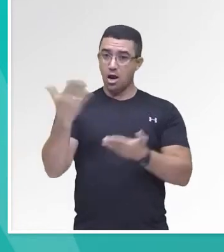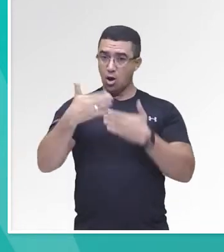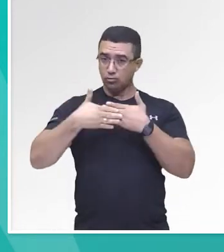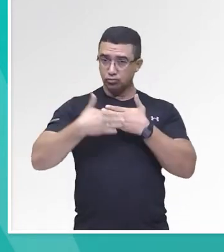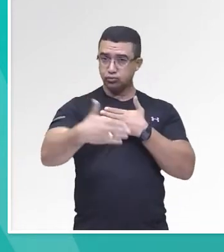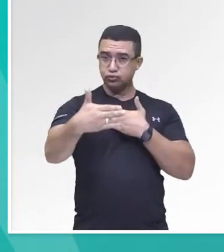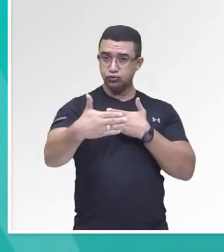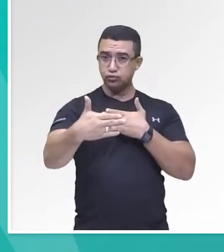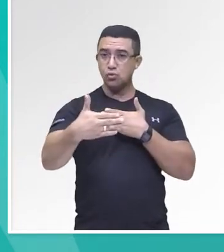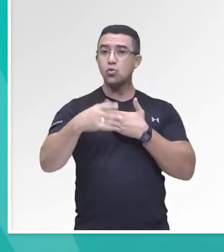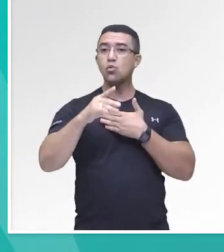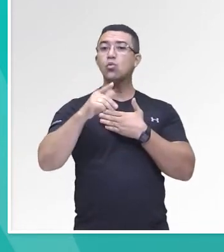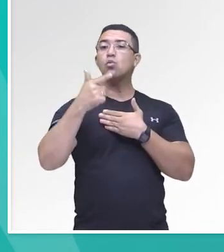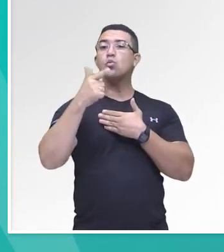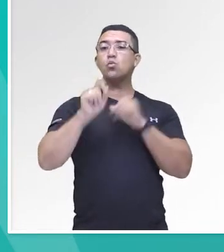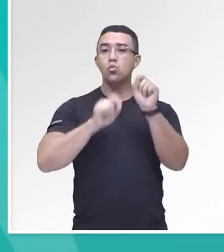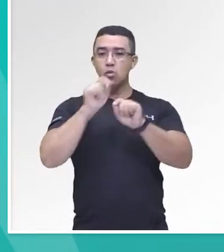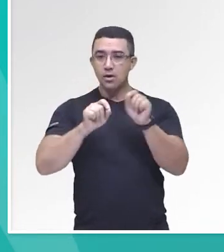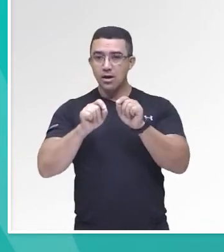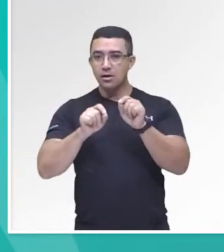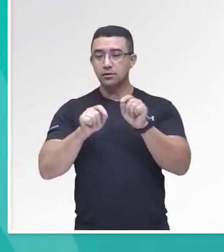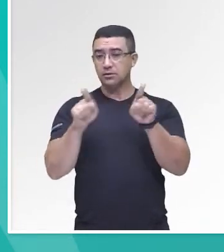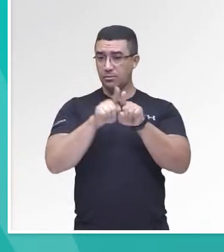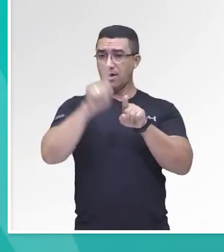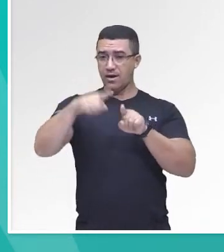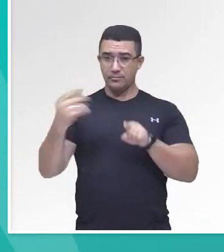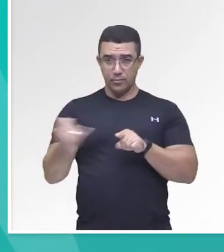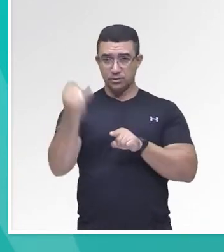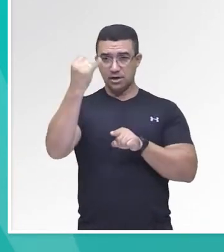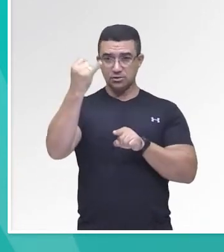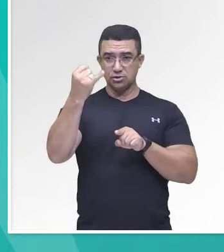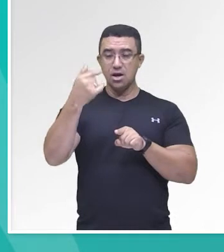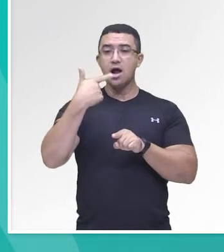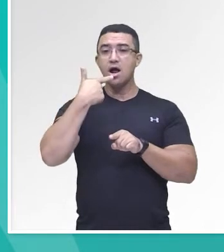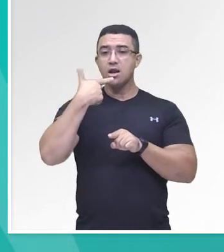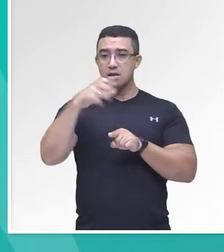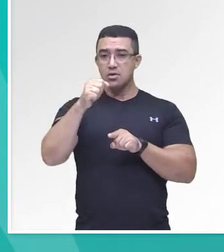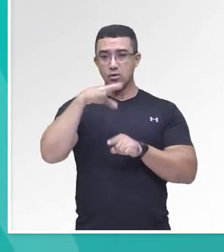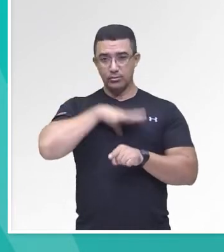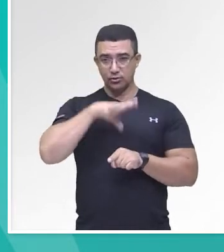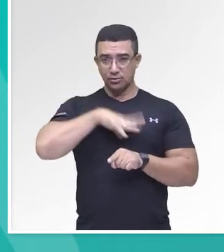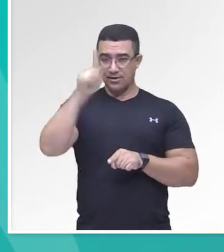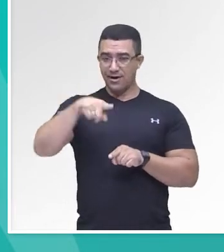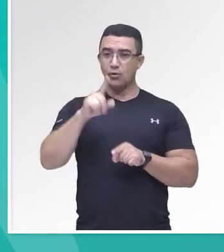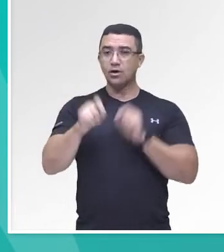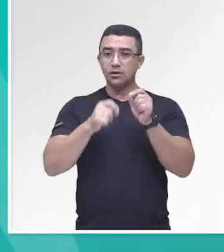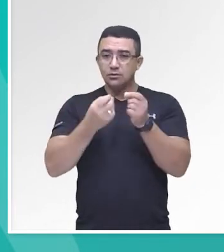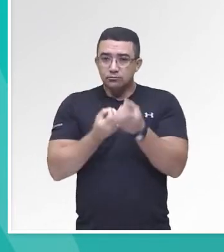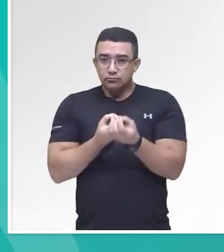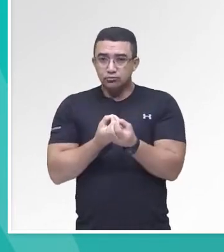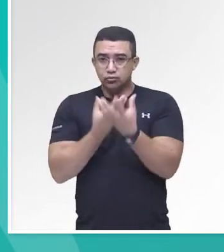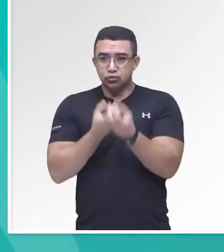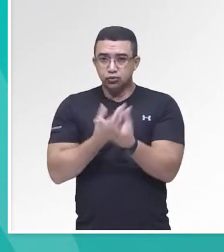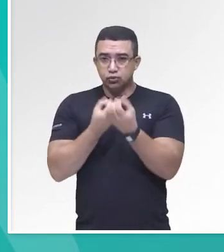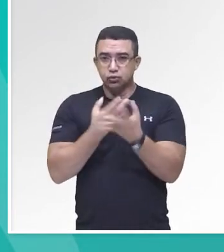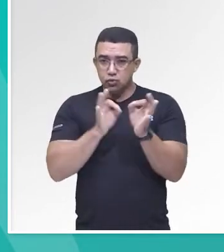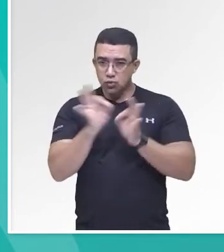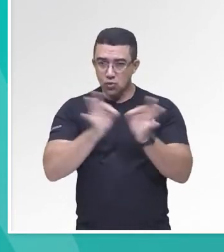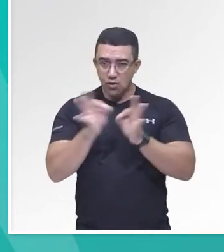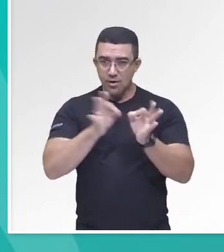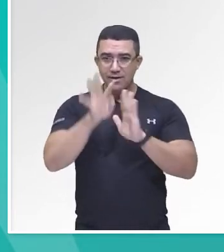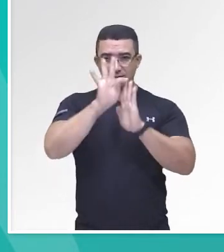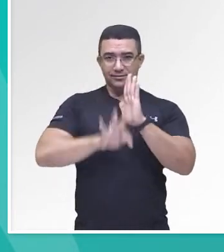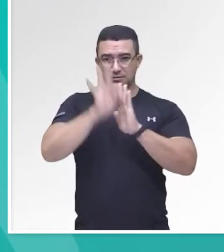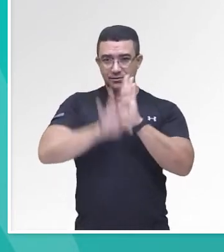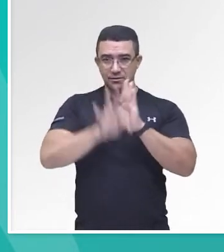dessa outra parte importante da língua portuguesa que tem a ver com construção textual, com questões relacionadas